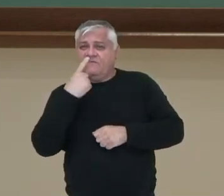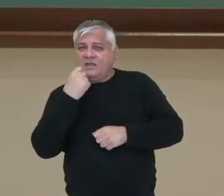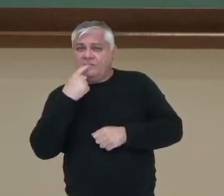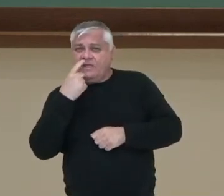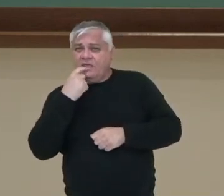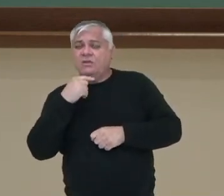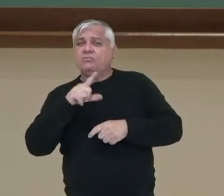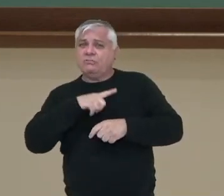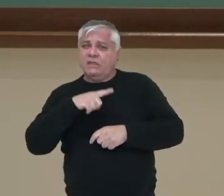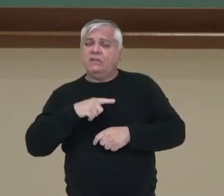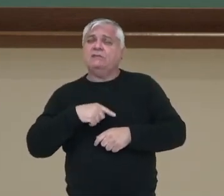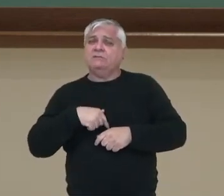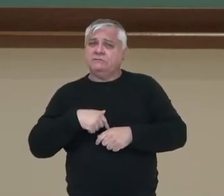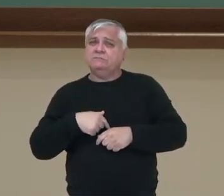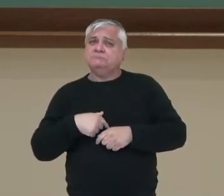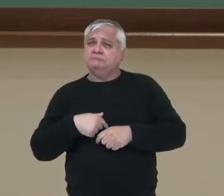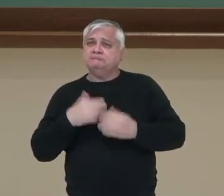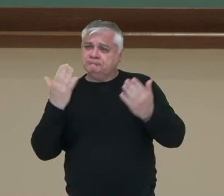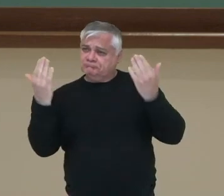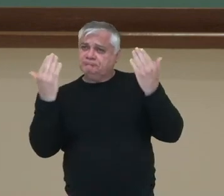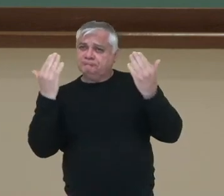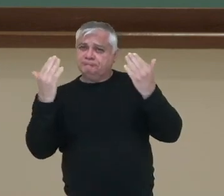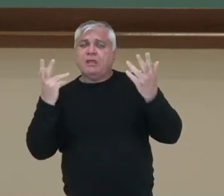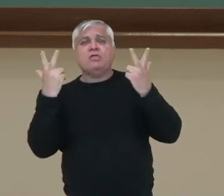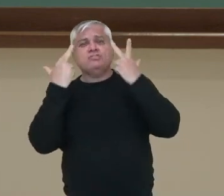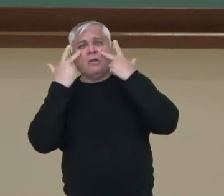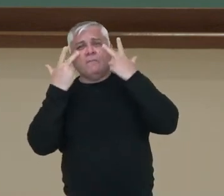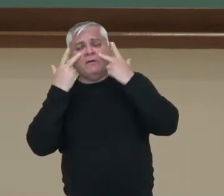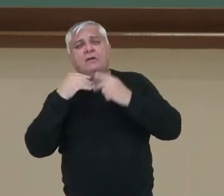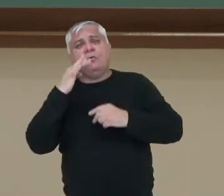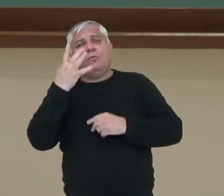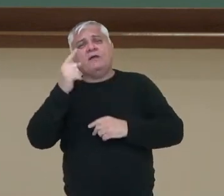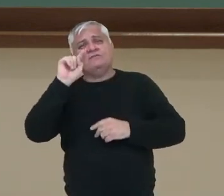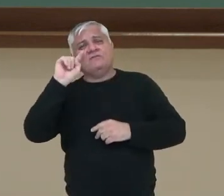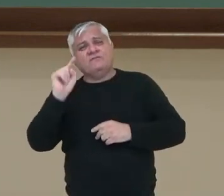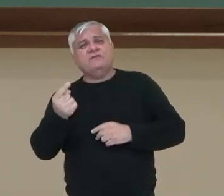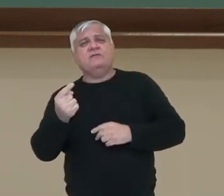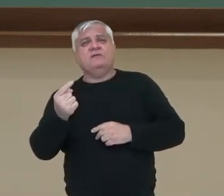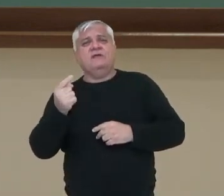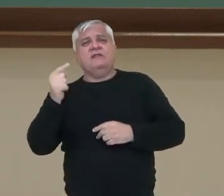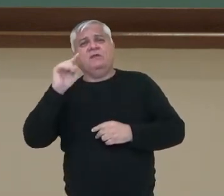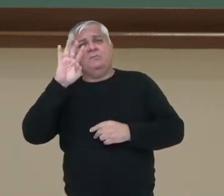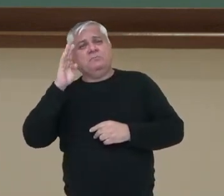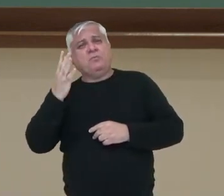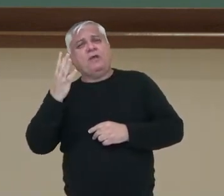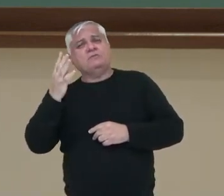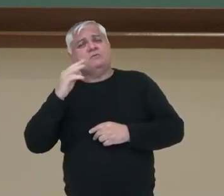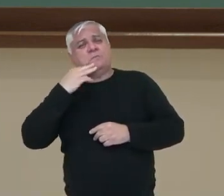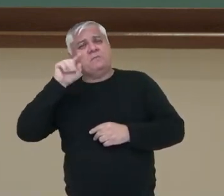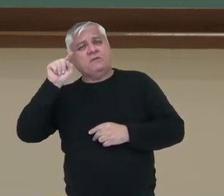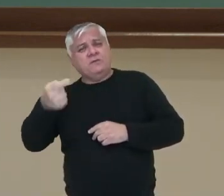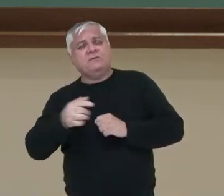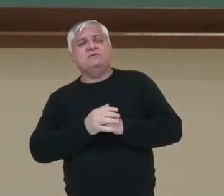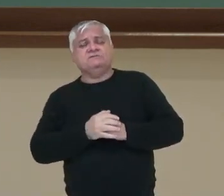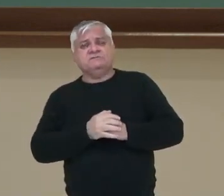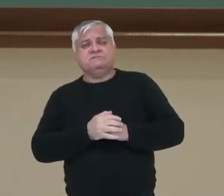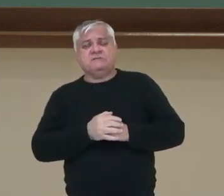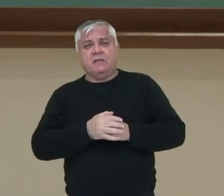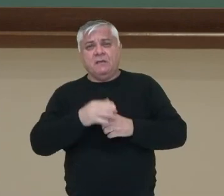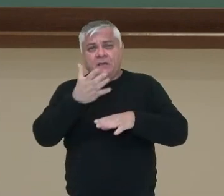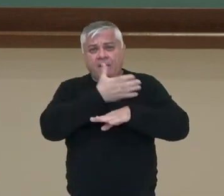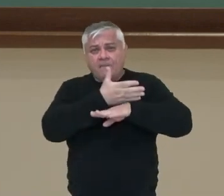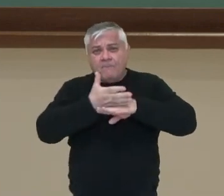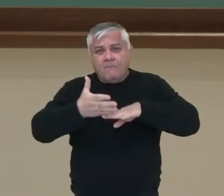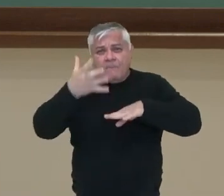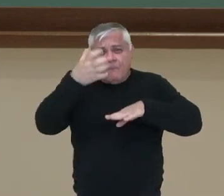está relativamente dentro do normal, né, de 4,8 milhões, ele teria mais ou menos 4 milhões, glóbulos brancos, que são os